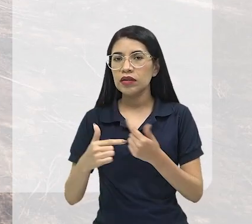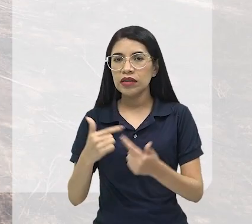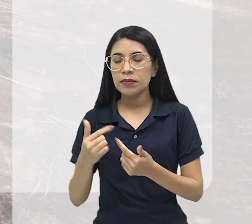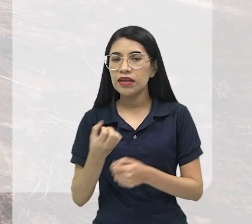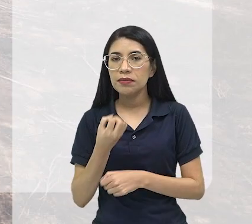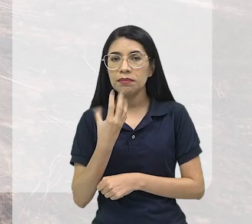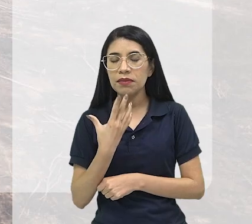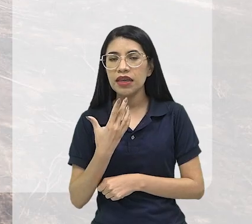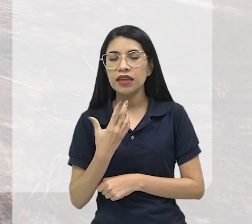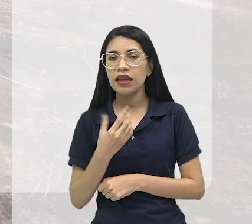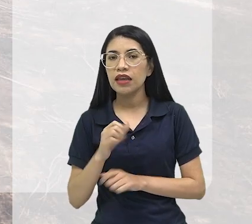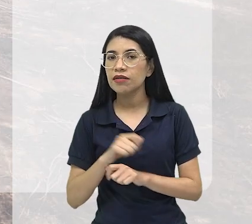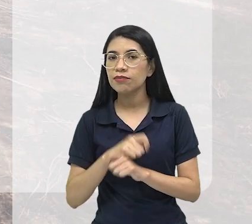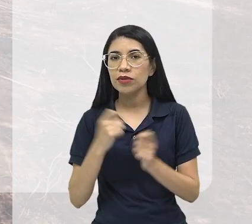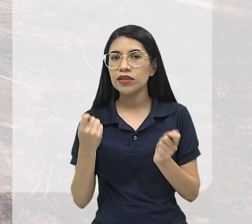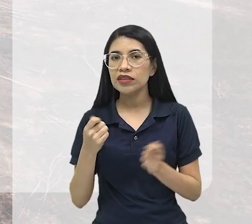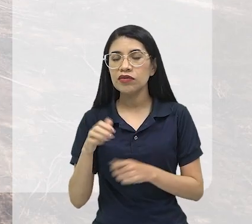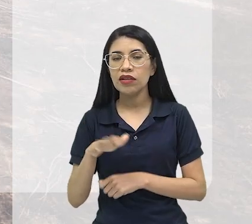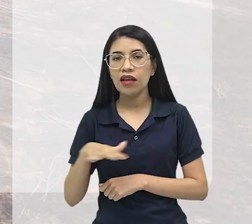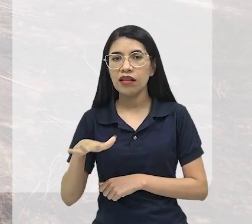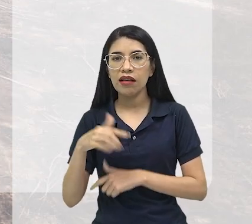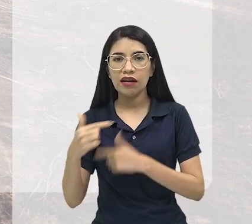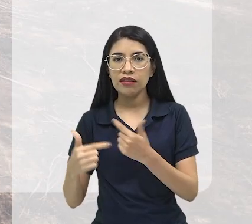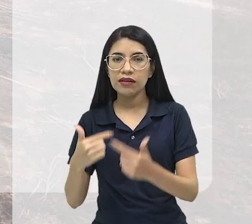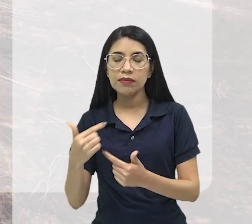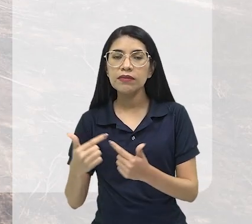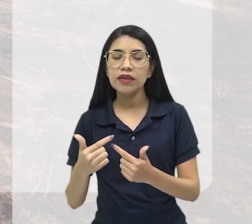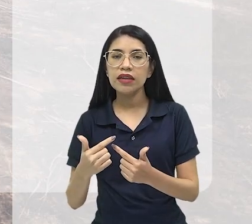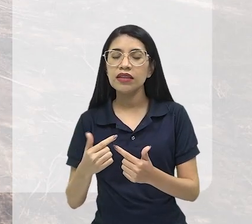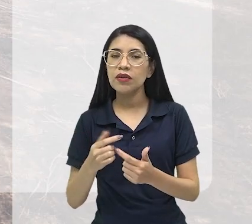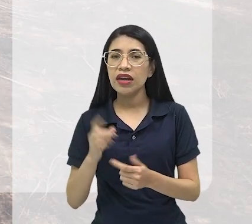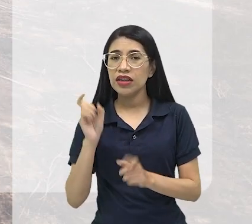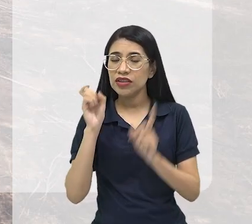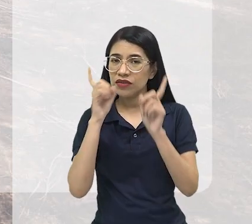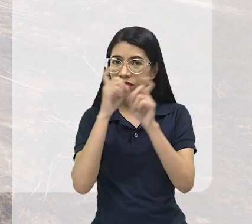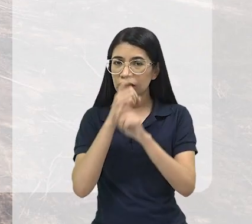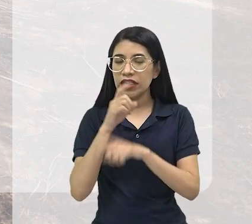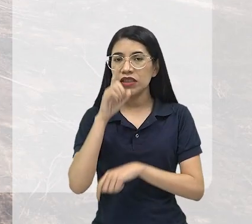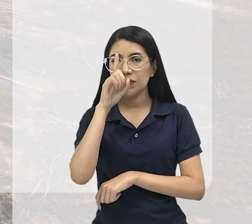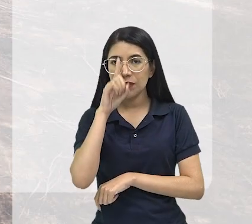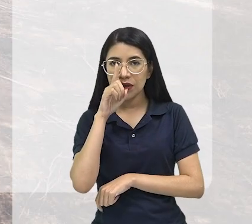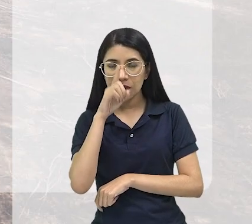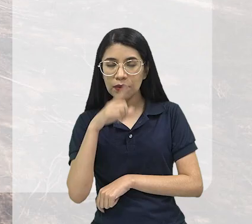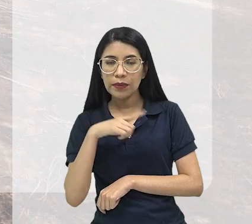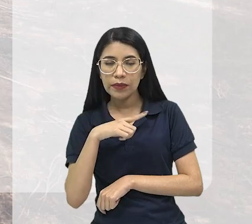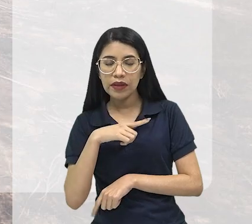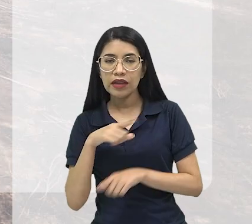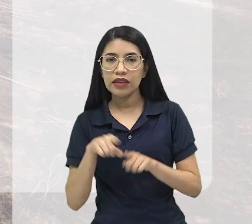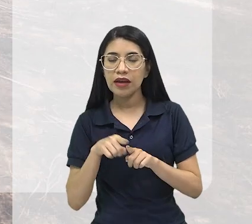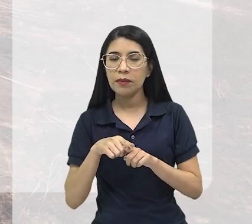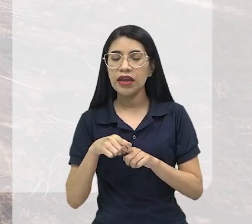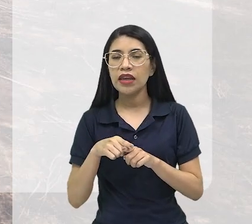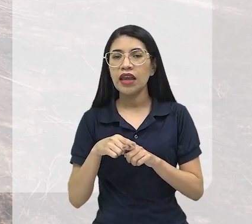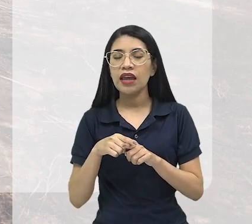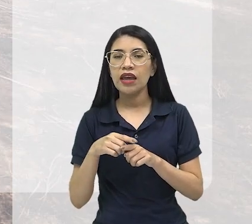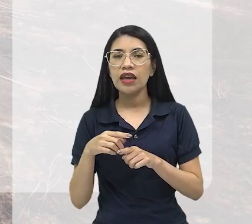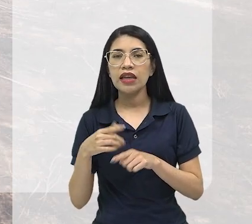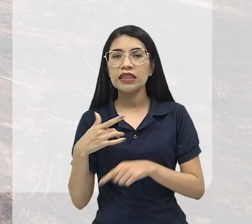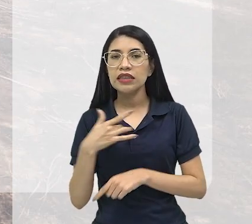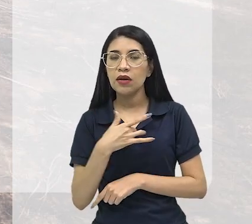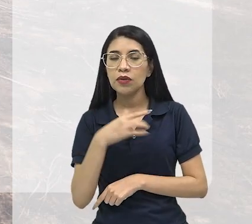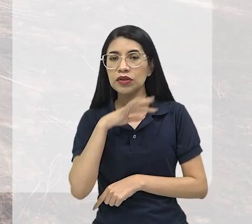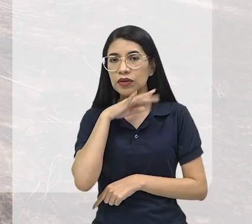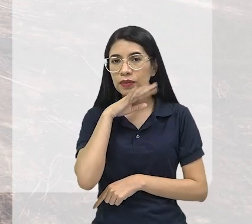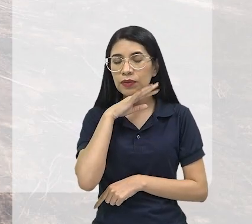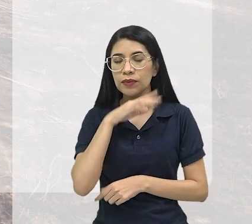se estar atuando nesse campo. Então, é cada vez mais difícil, mais perigoso ou mais insalubre. Então, a busca